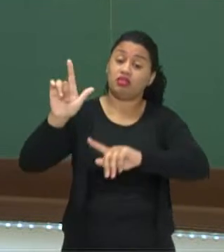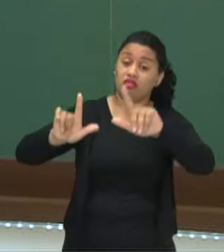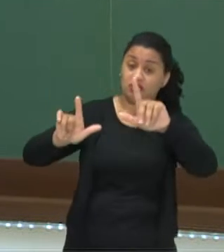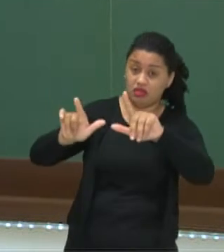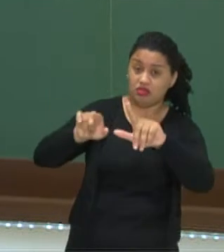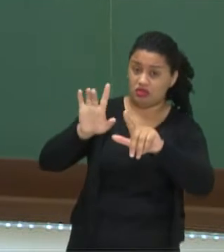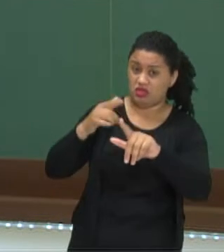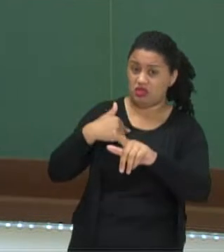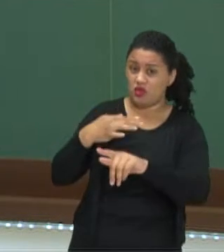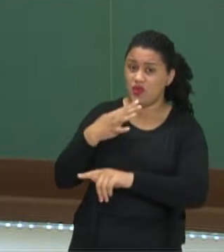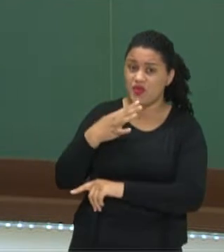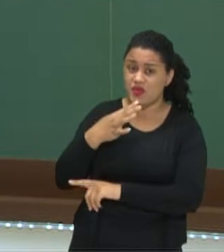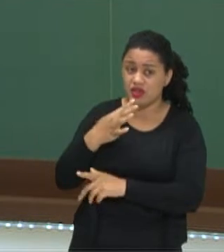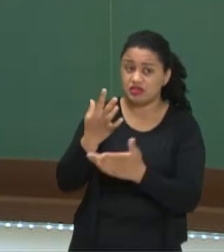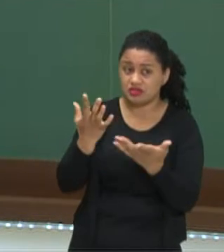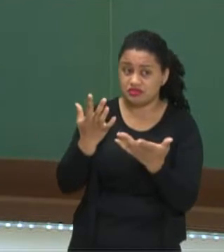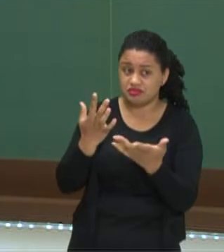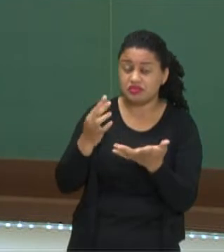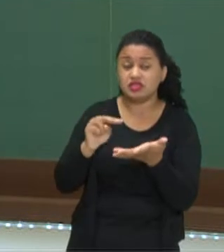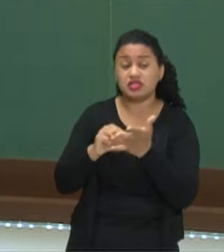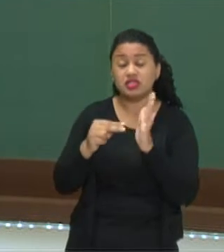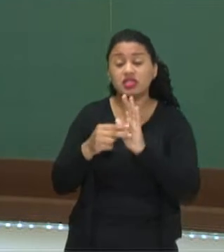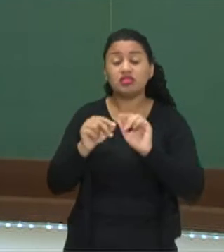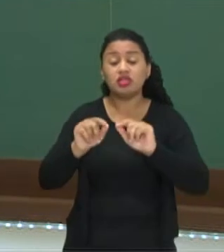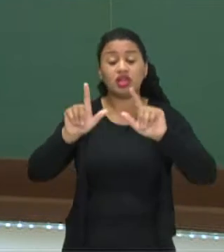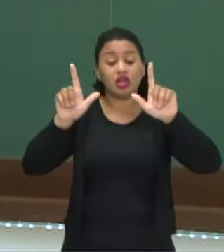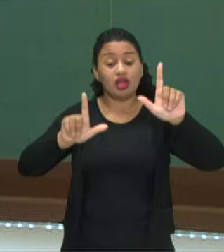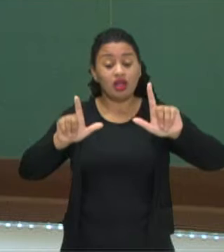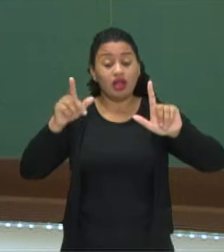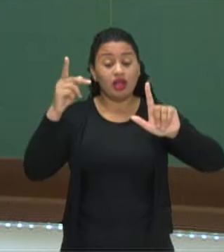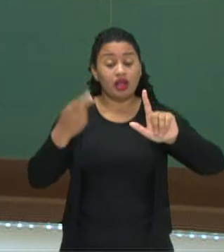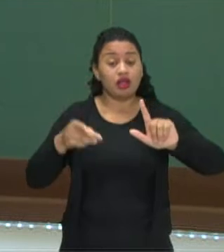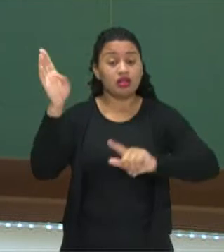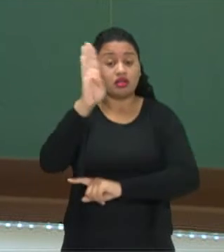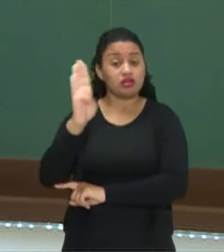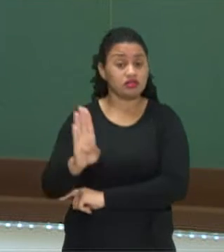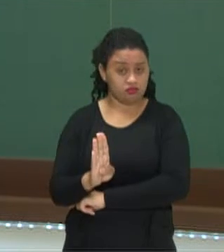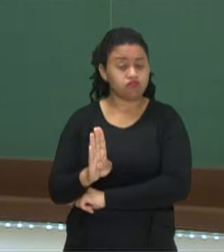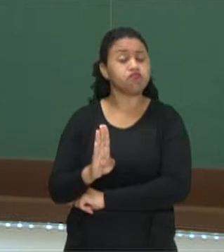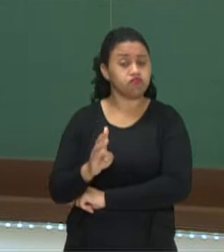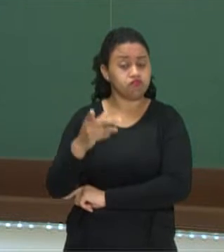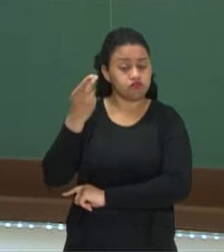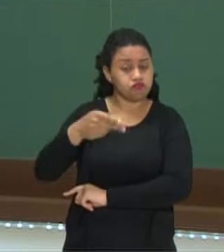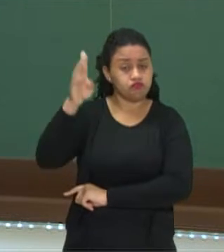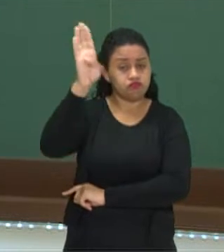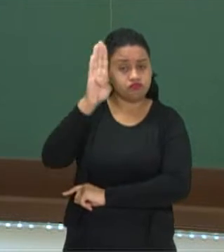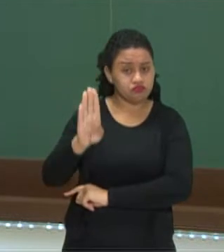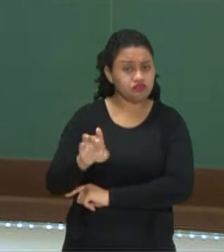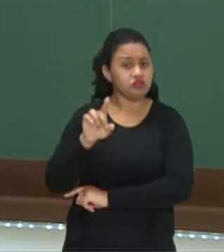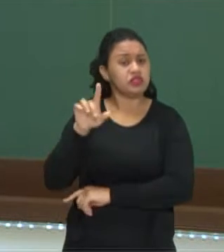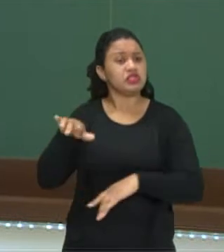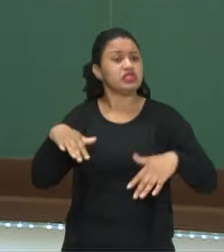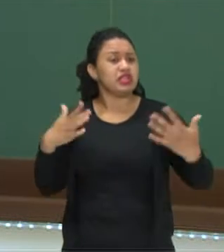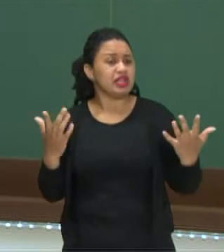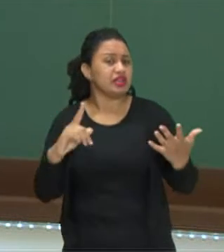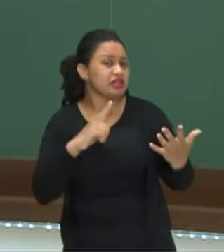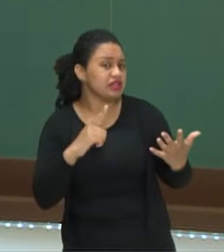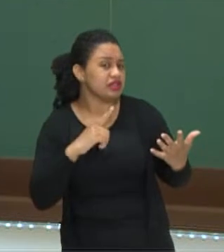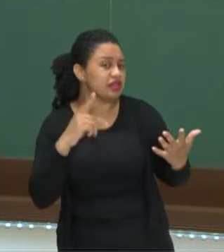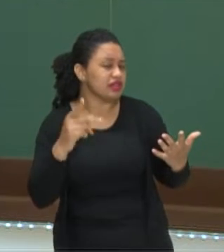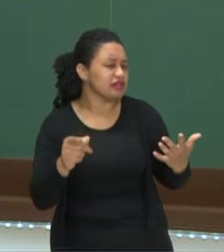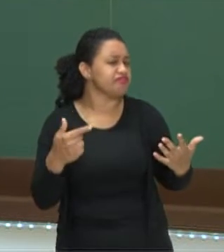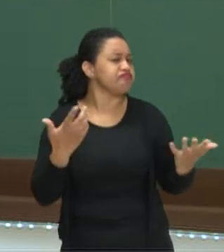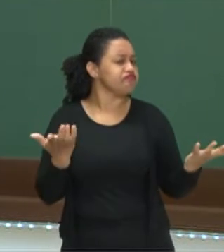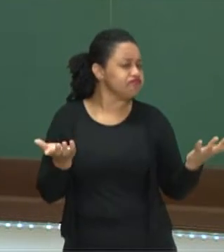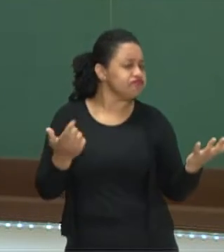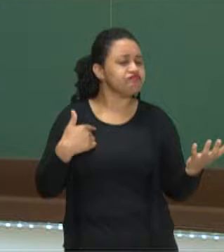programas? Estamos falando de programas brasileiros, programas aqui do Brasil. Será que a gente tem? Vai